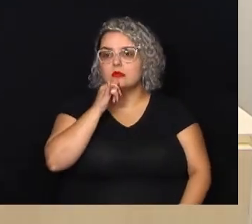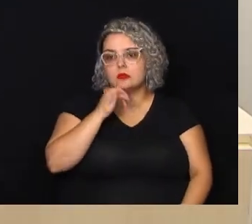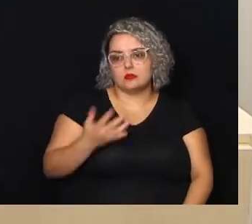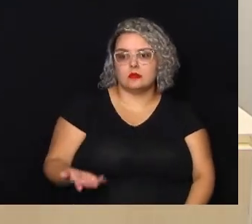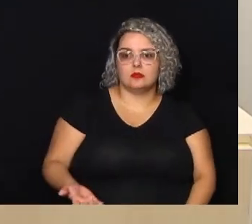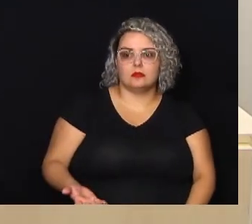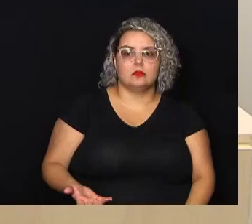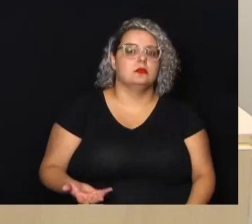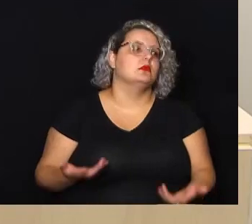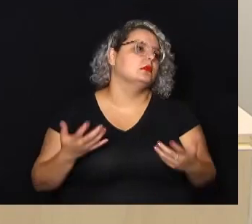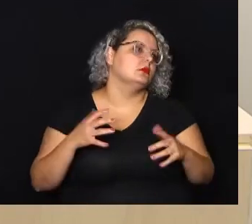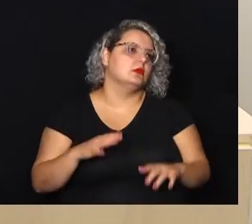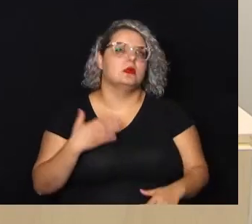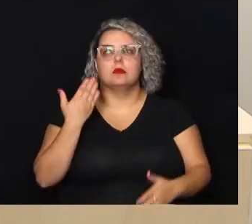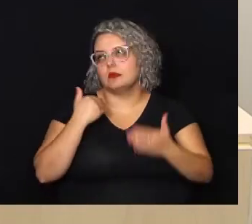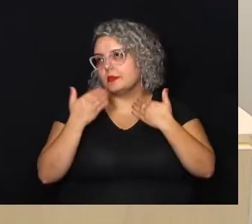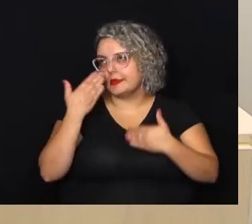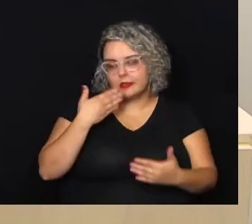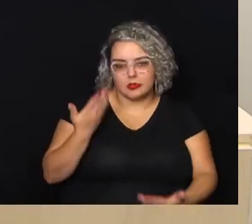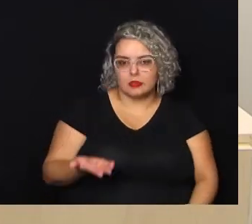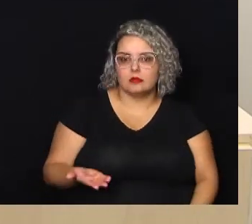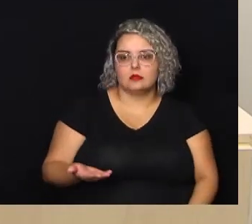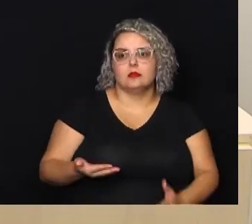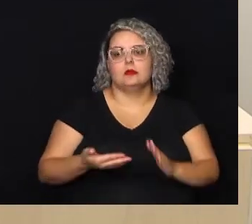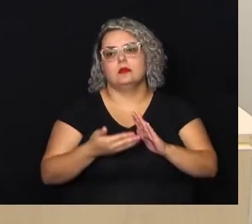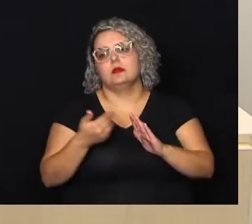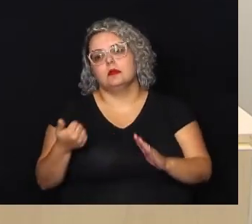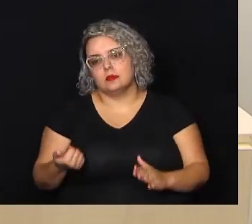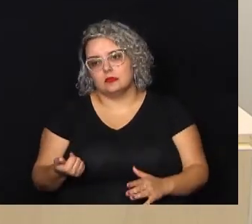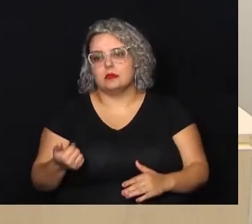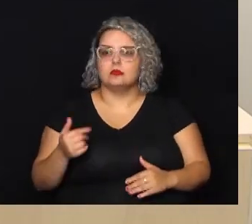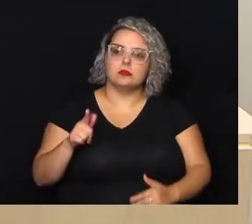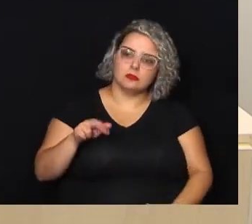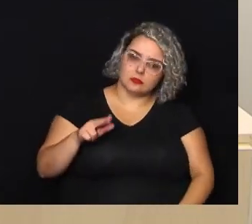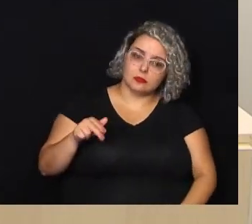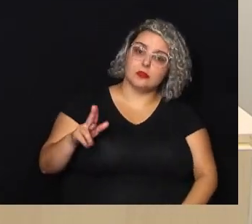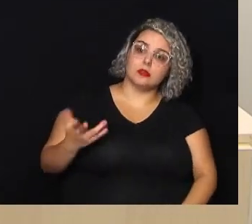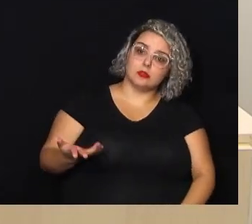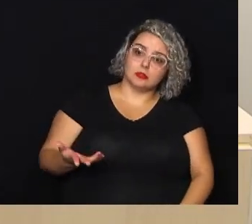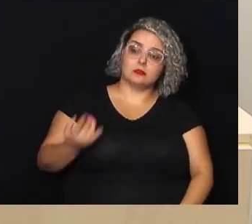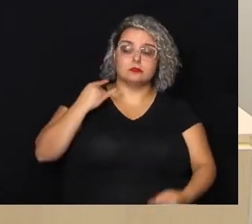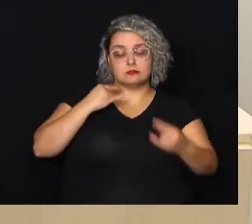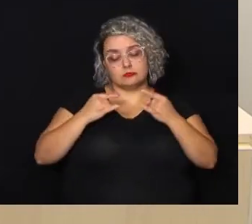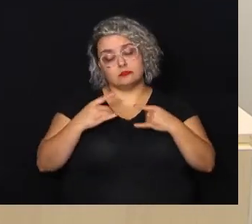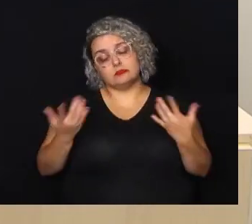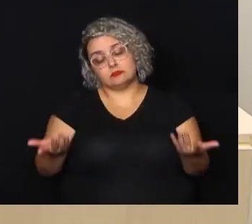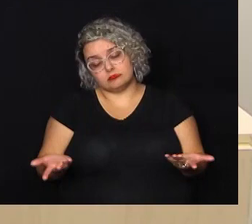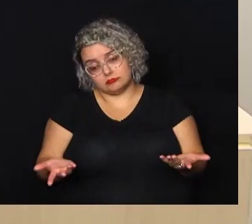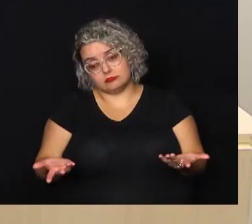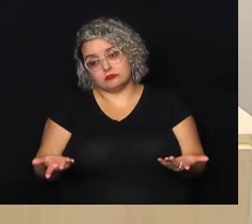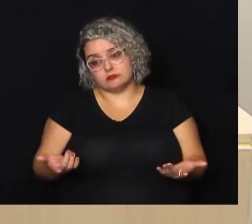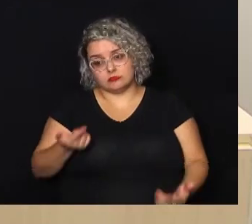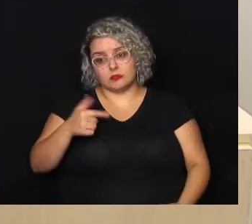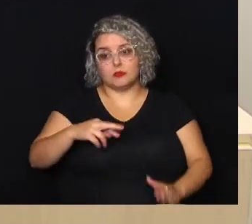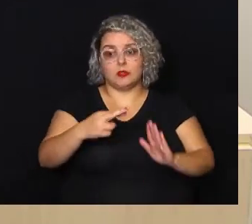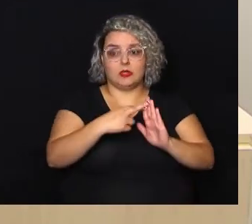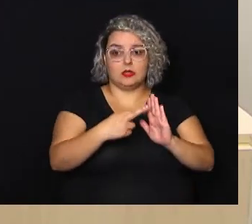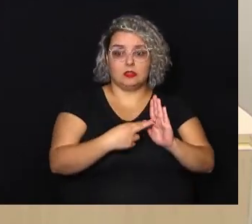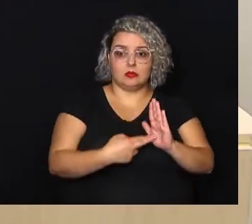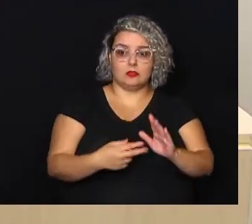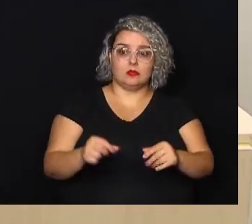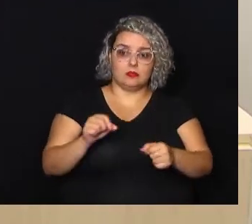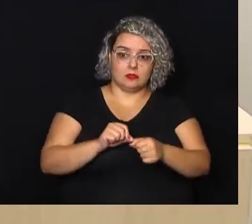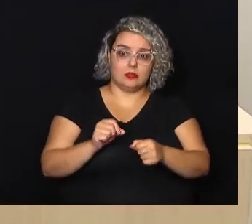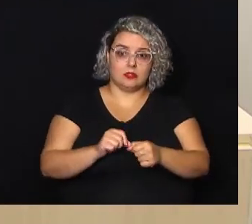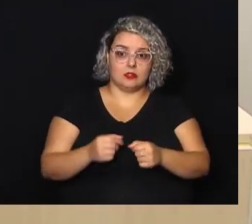do, não quero comer tanto açúcar, né? Acaba tirando esse grau. O interessante é realmente, né, se for manter a receita,